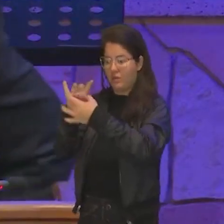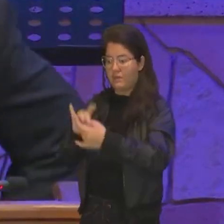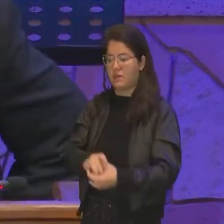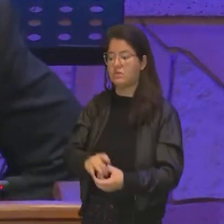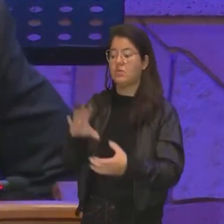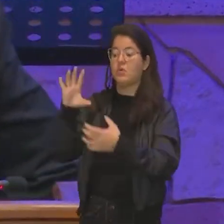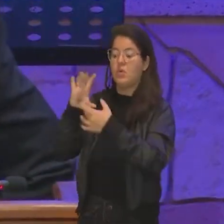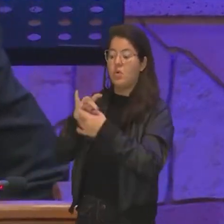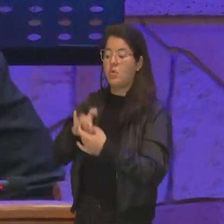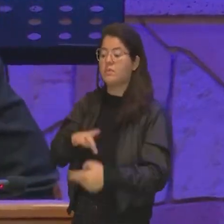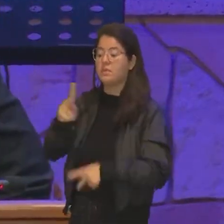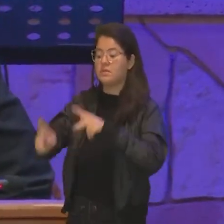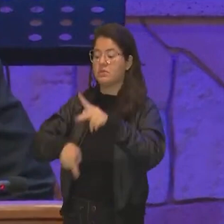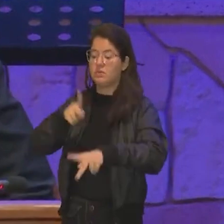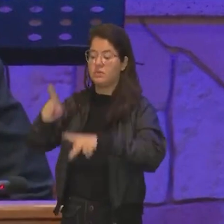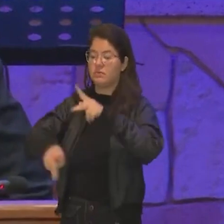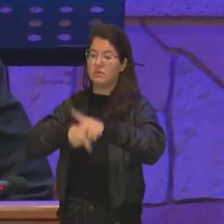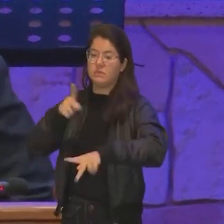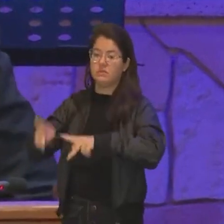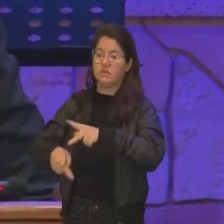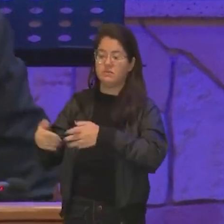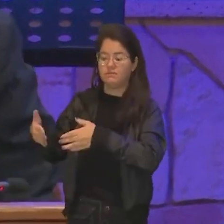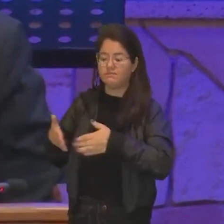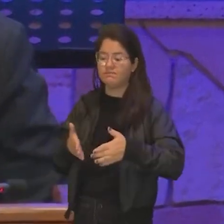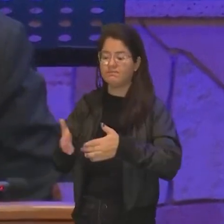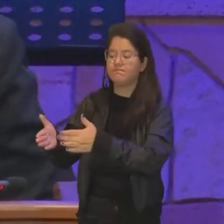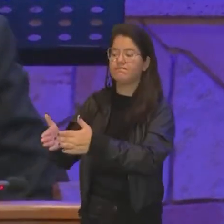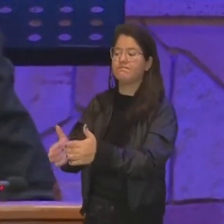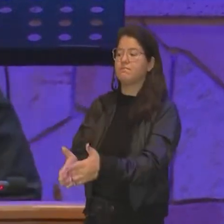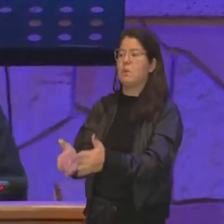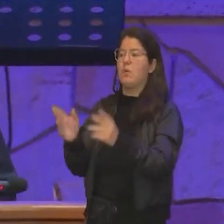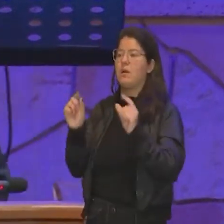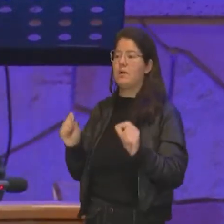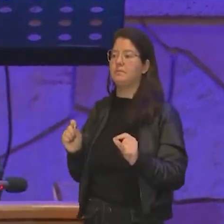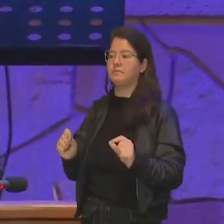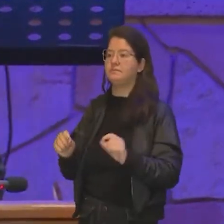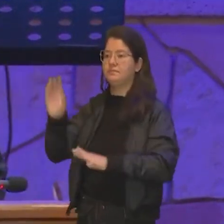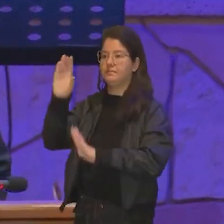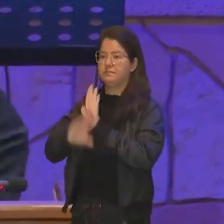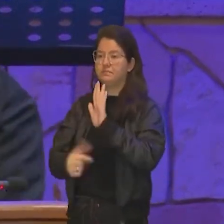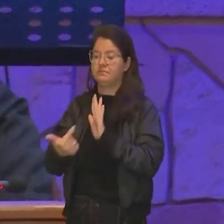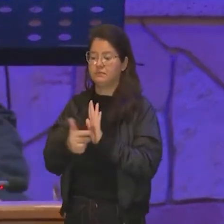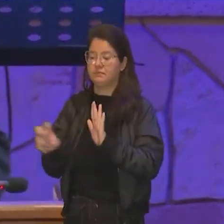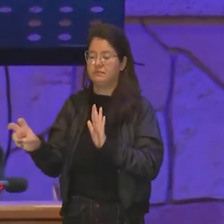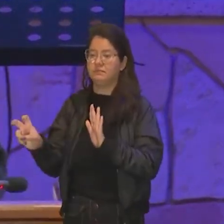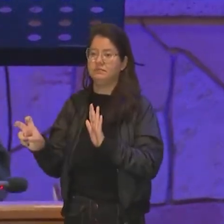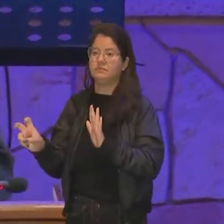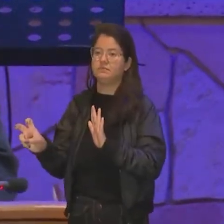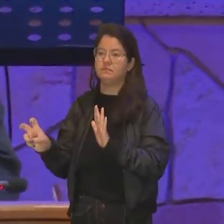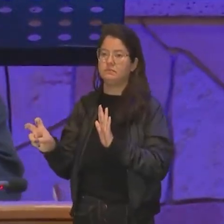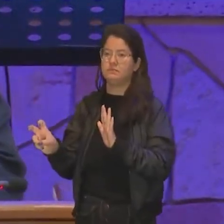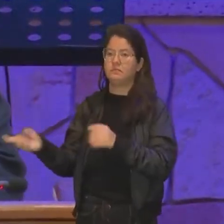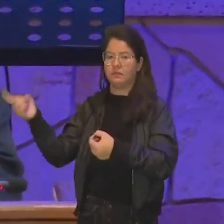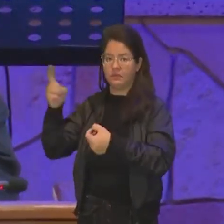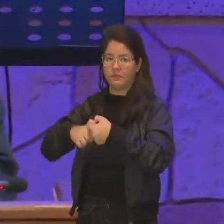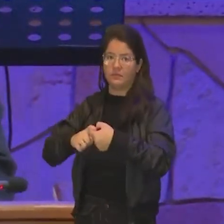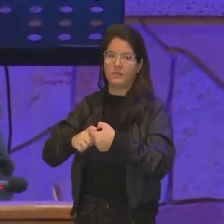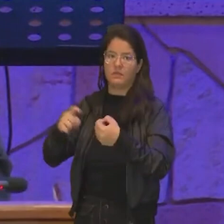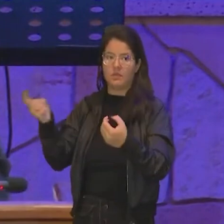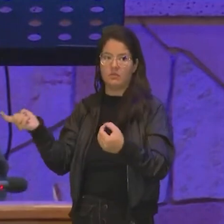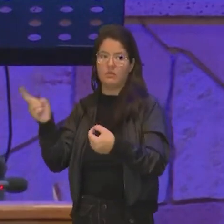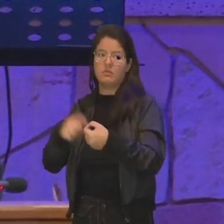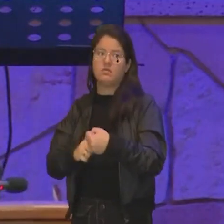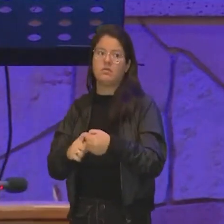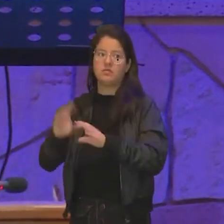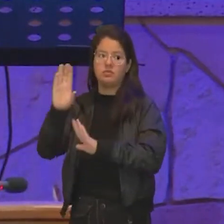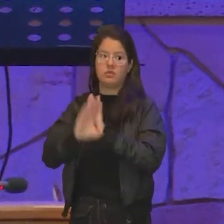O contexto em que o povo estava caminhando, capítulo 25, volte algumas páginas